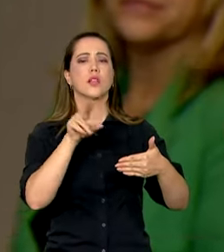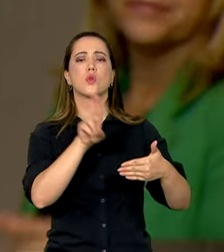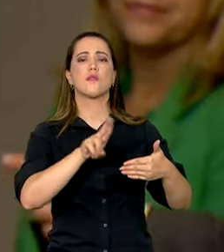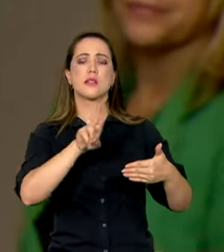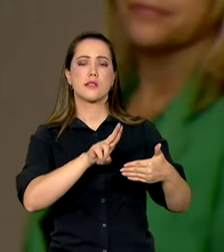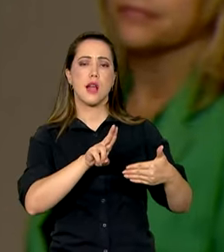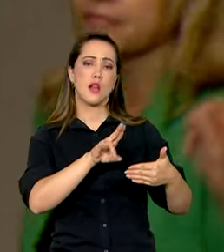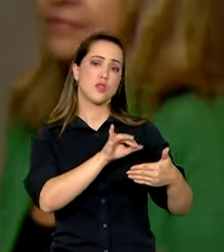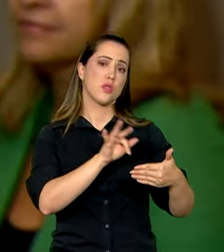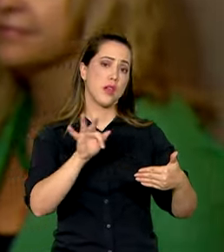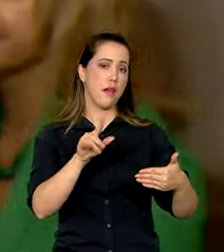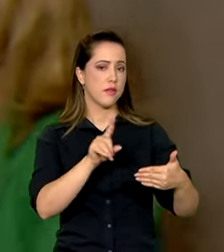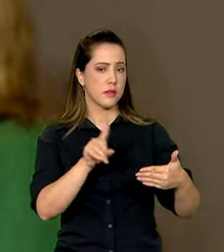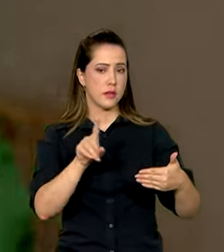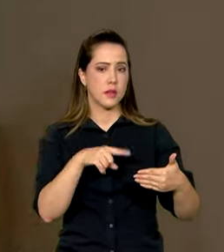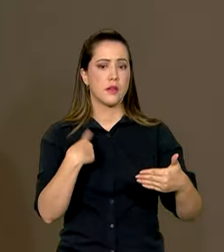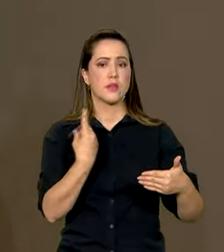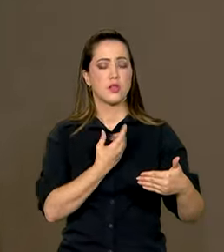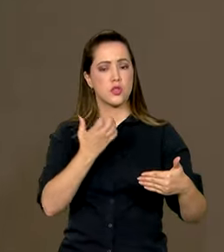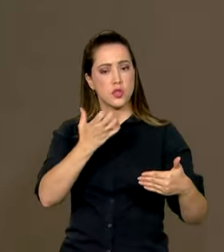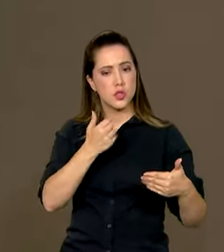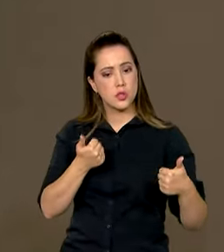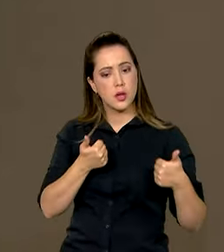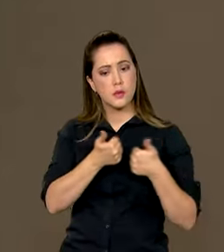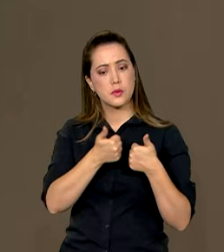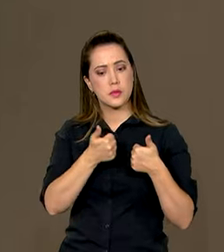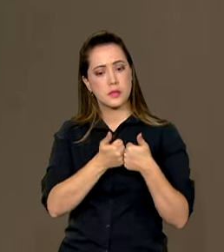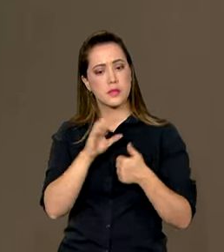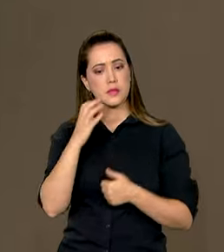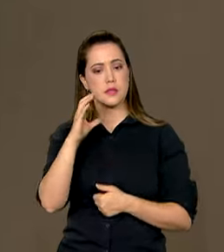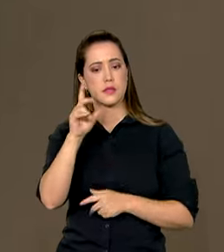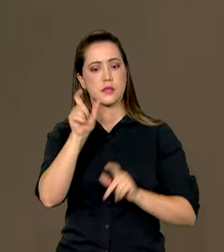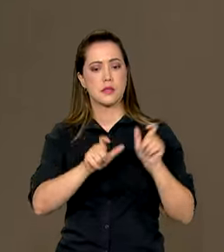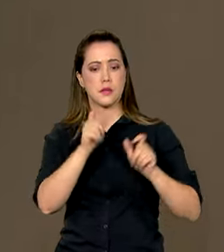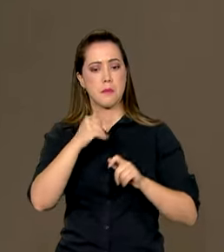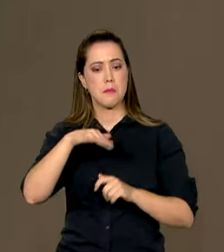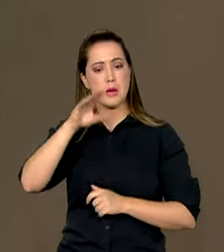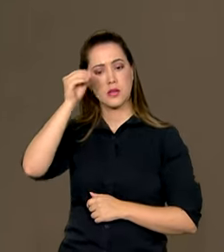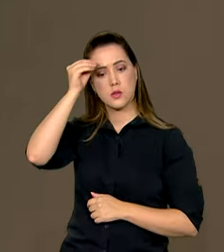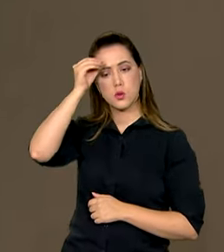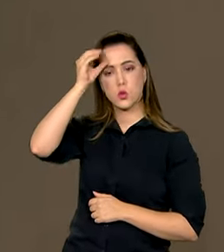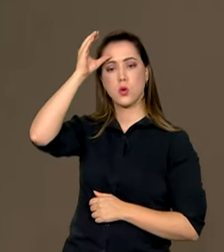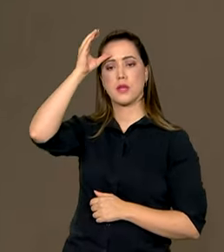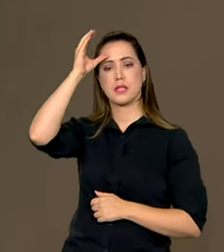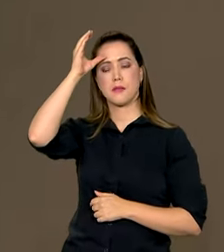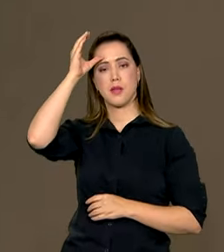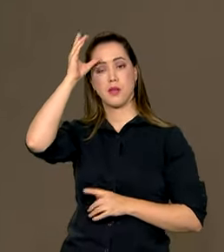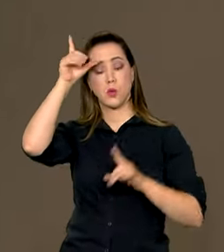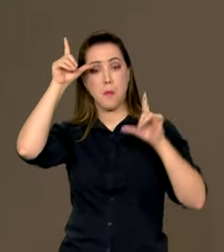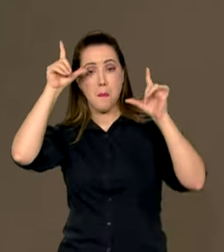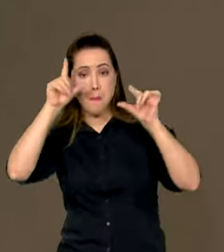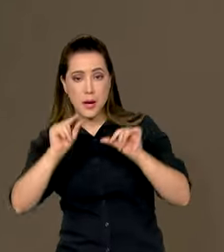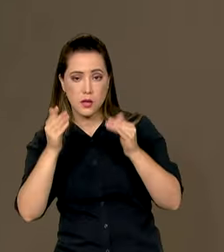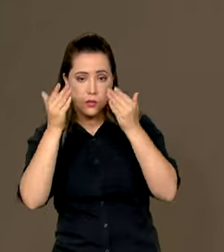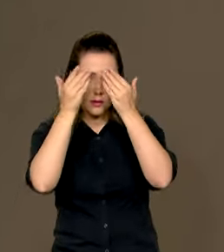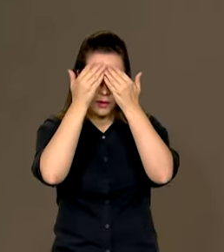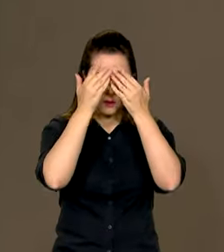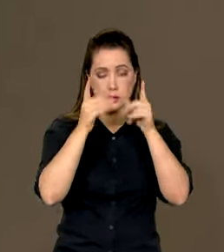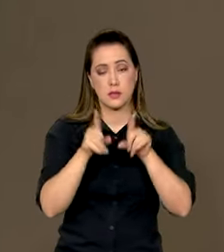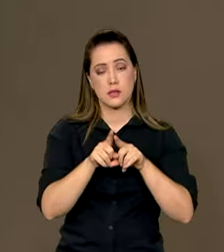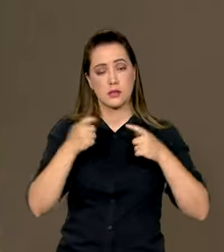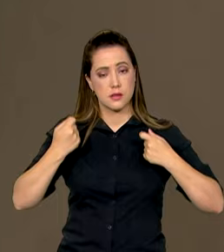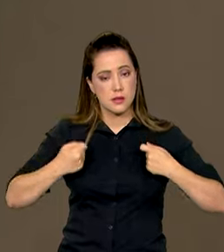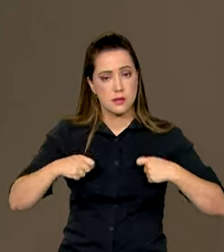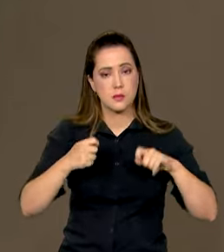pesquisa. Queremos aproximar a ciência das pessoas. Quanto mais conhecimento, menos negacionismo. E é preciso levar em conta